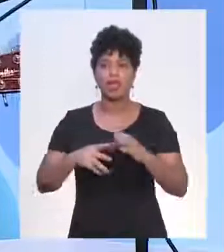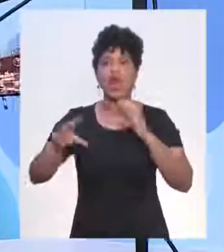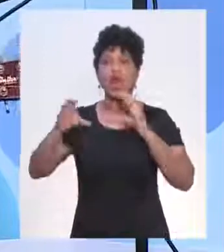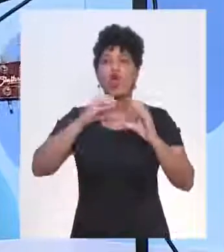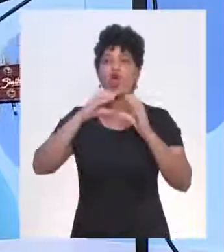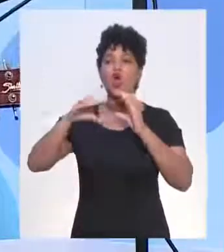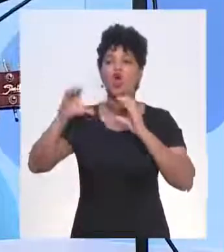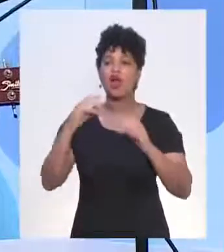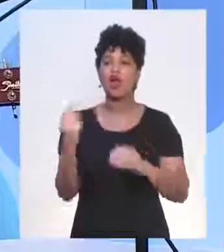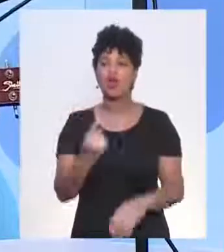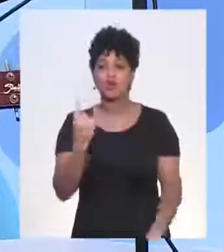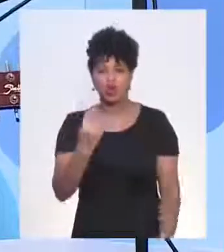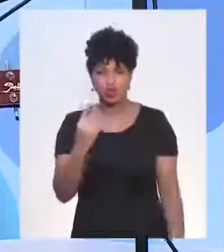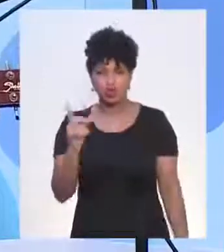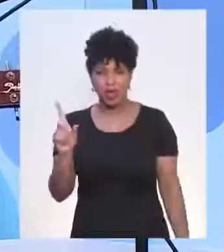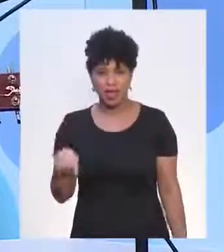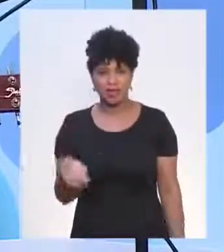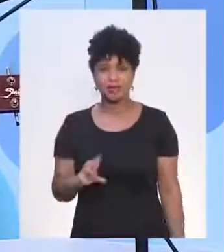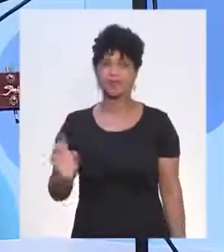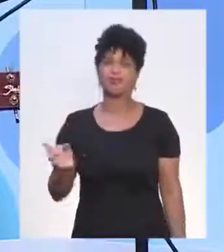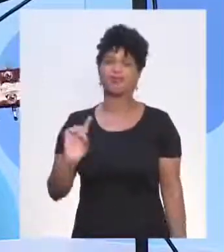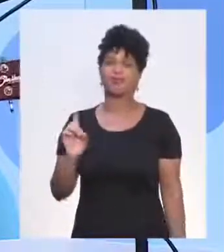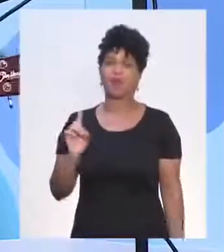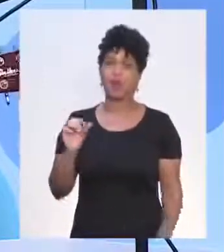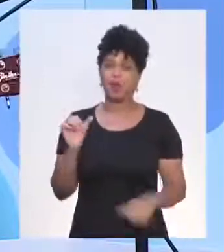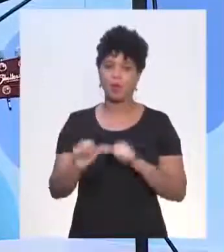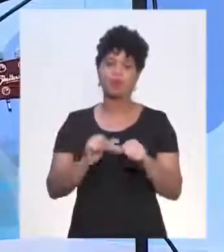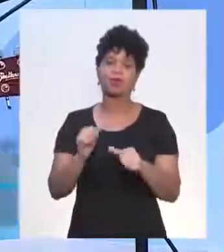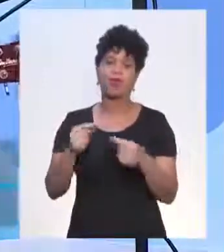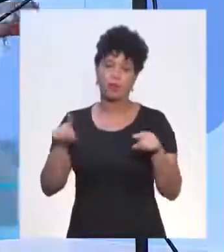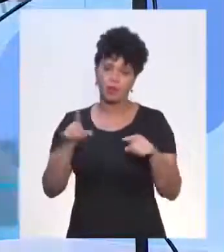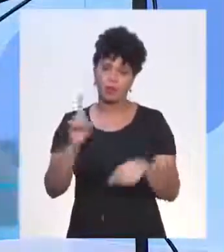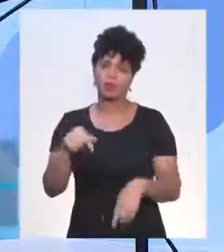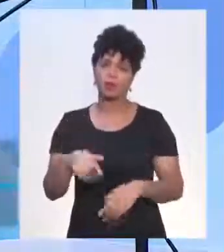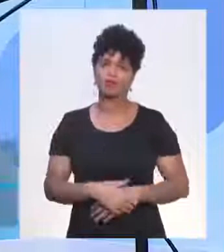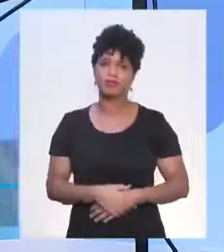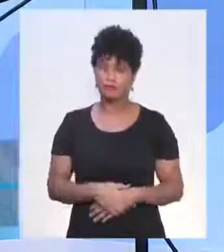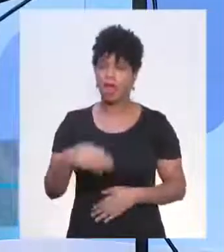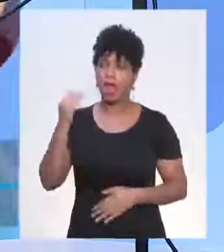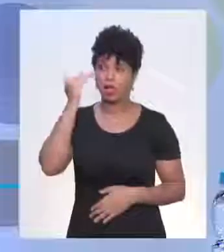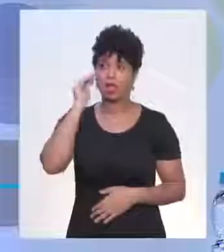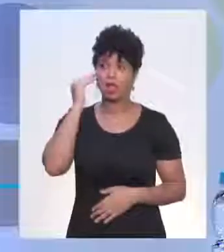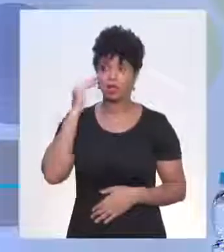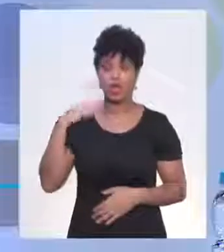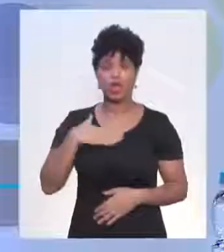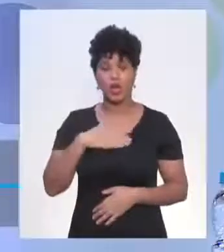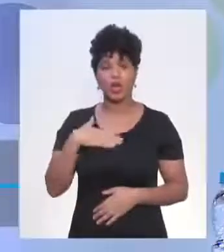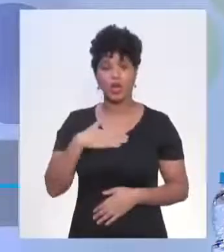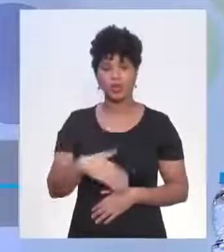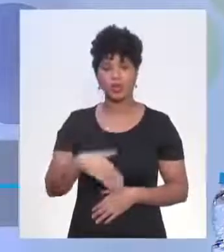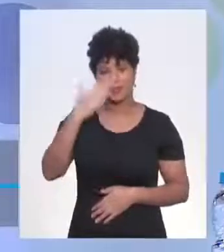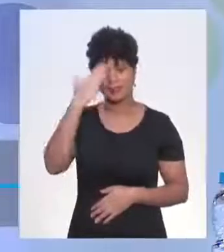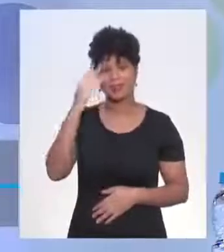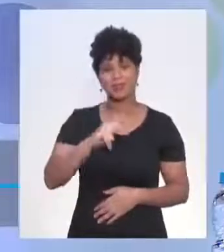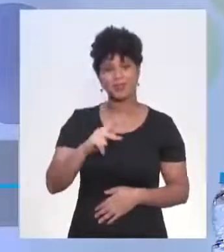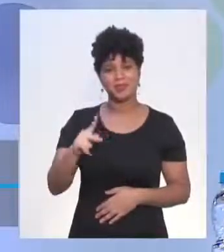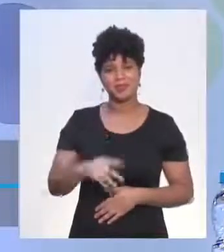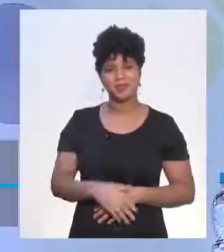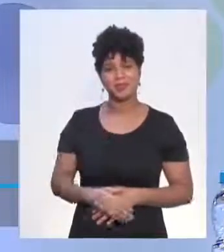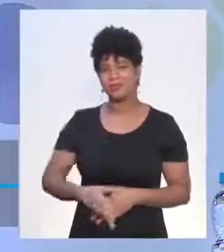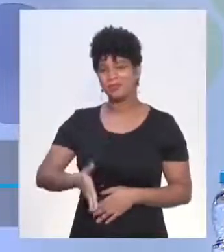sozinho eu vou ter que fazer um arranjo para transformar essa música entende adorei Obrigada professora